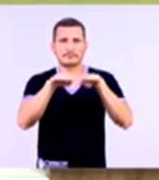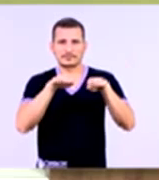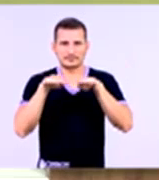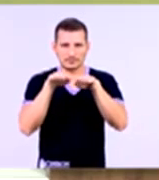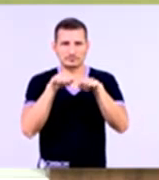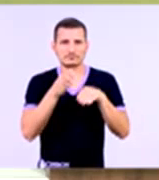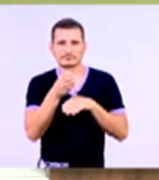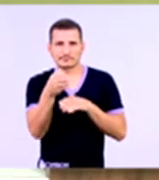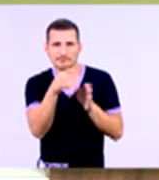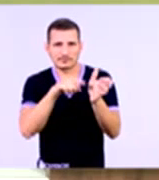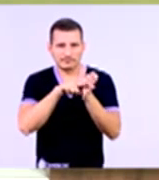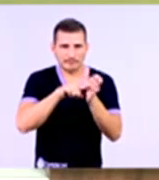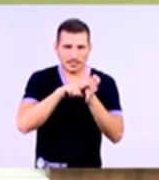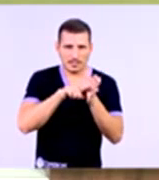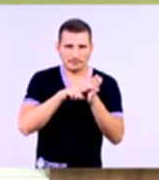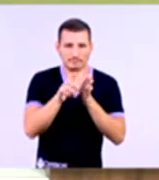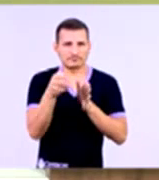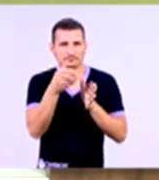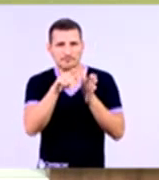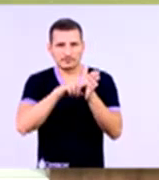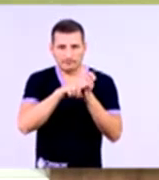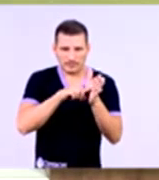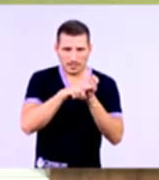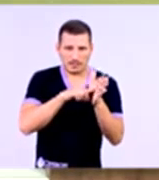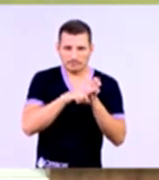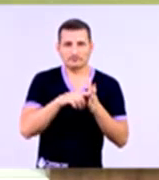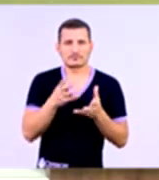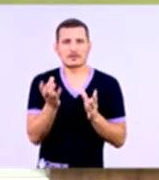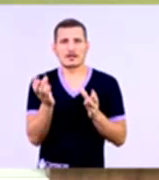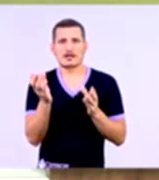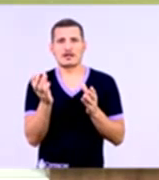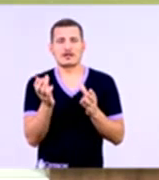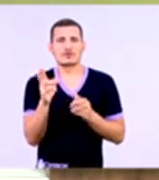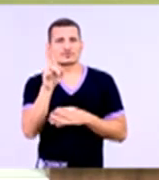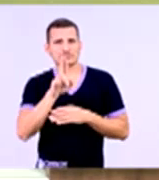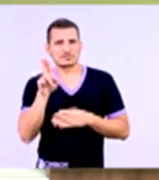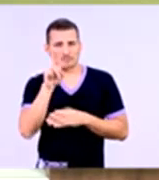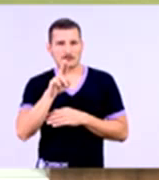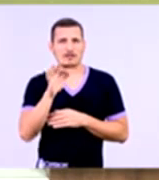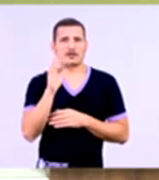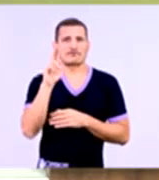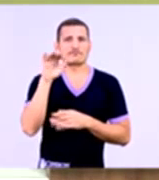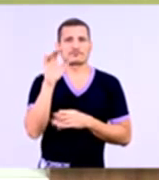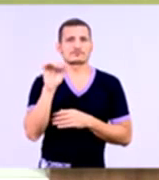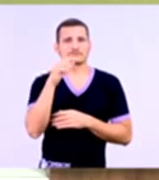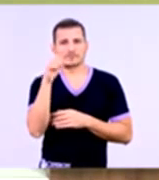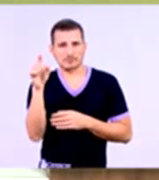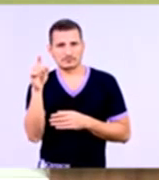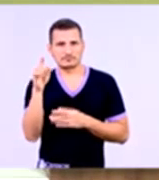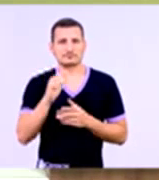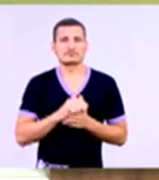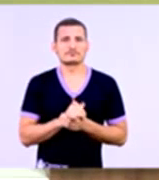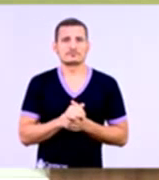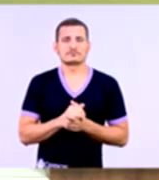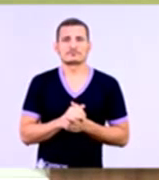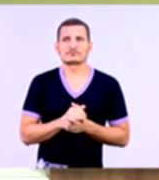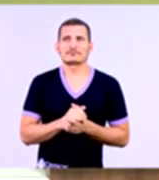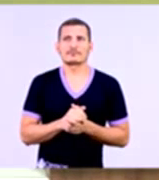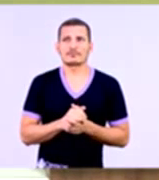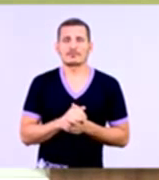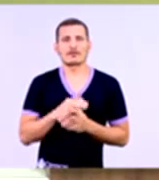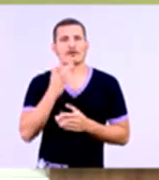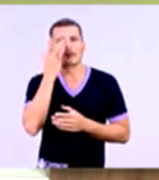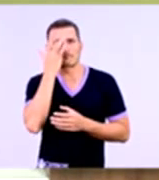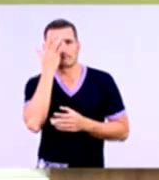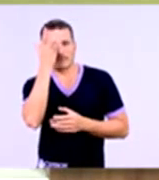navegável, né? Que seja agregar essas funcionalidades para que seja totalmente